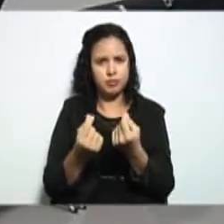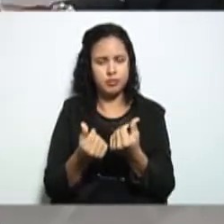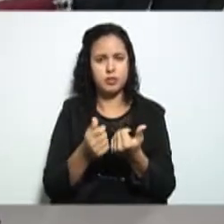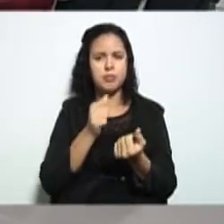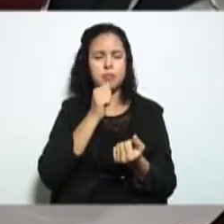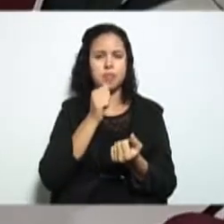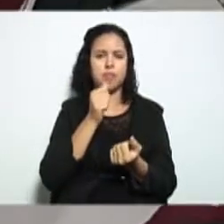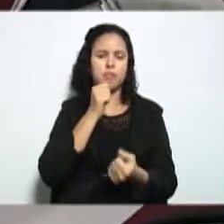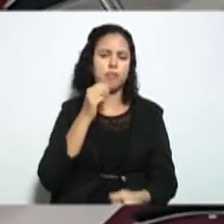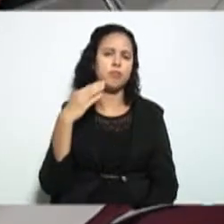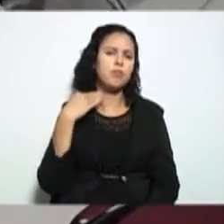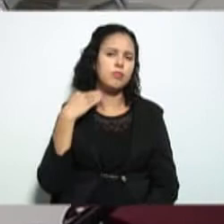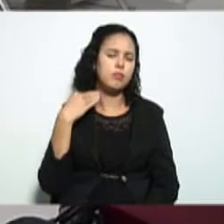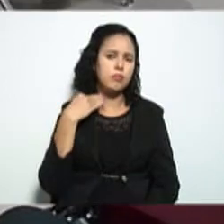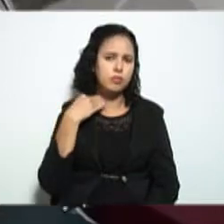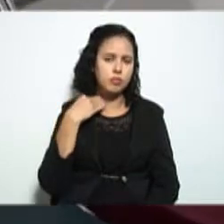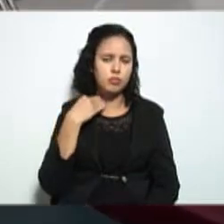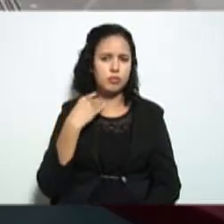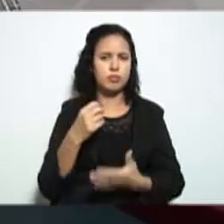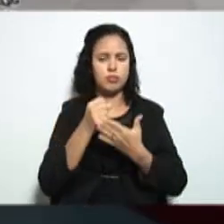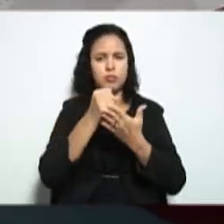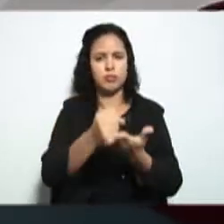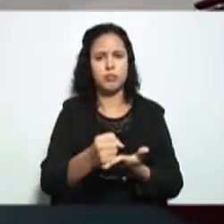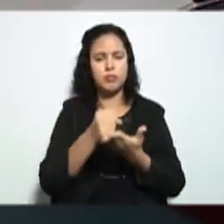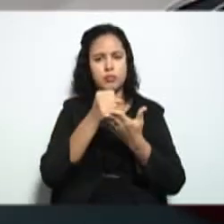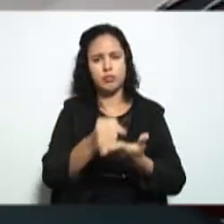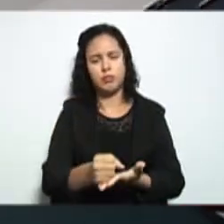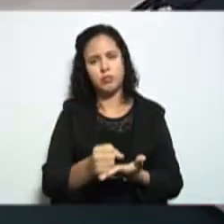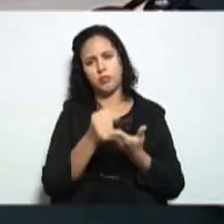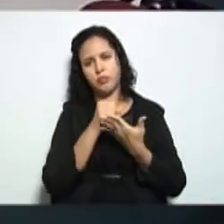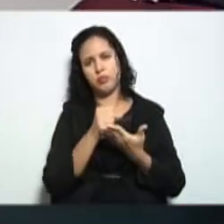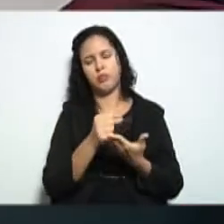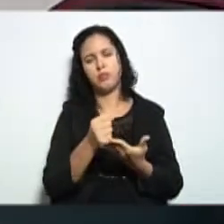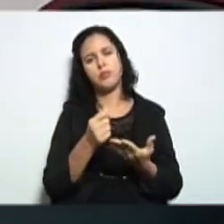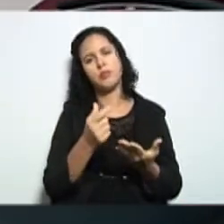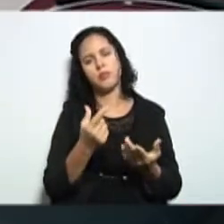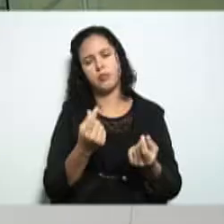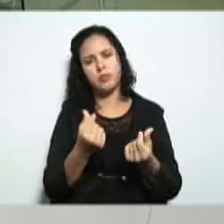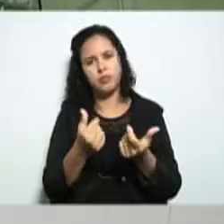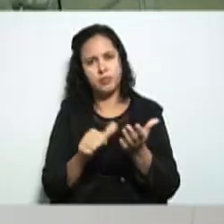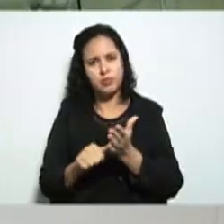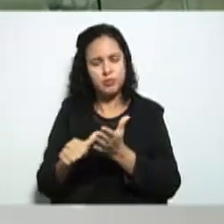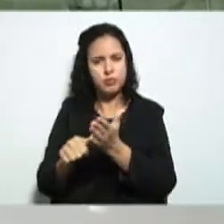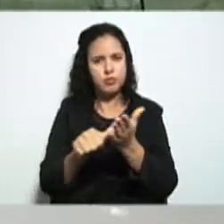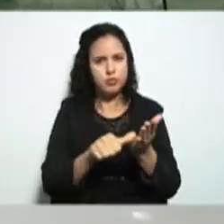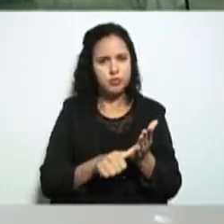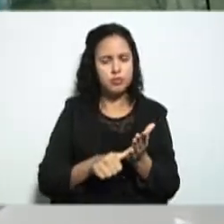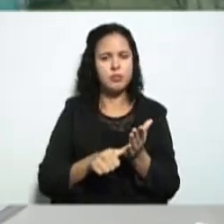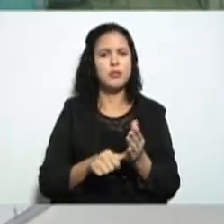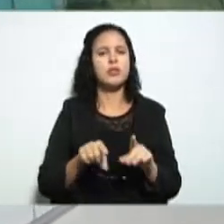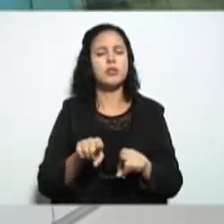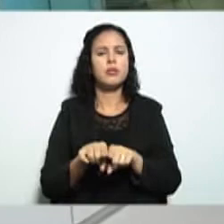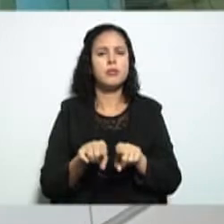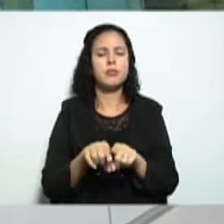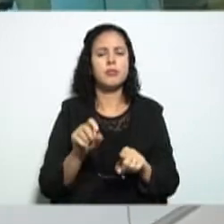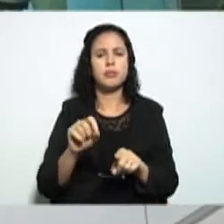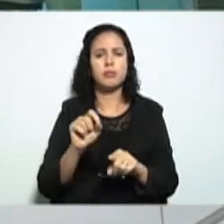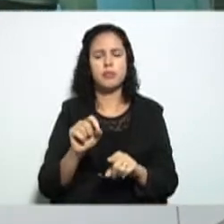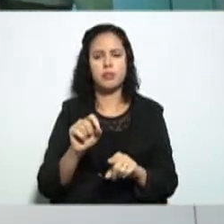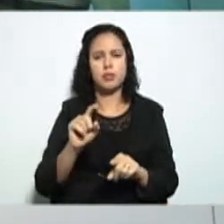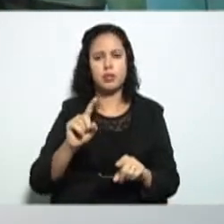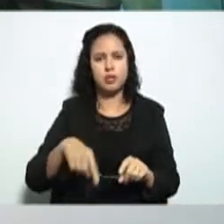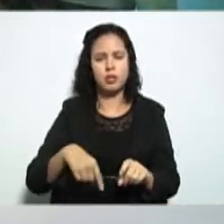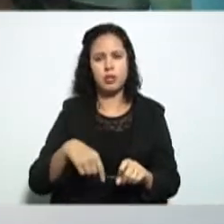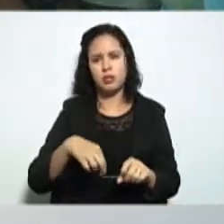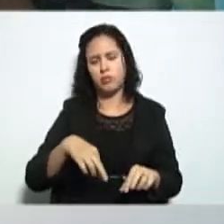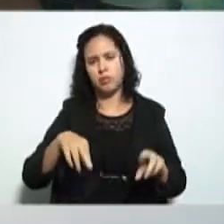nos bancos, né, dar essa assistência financeira que os cooperados necessitam. É, eles são também, além de cooperados, eles são